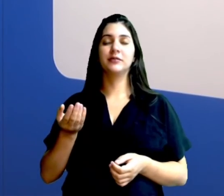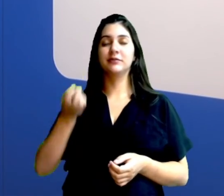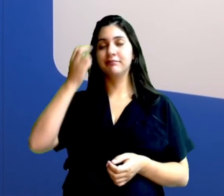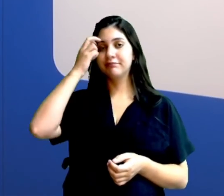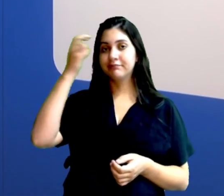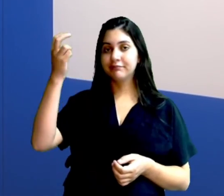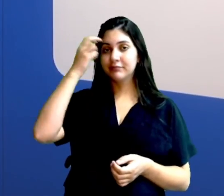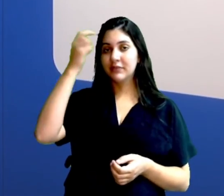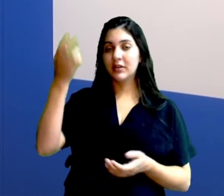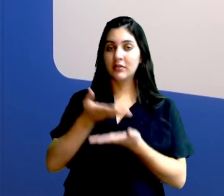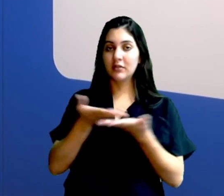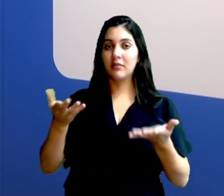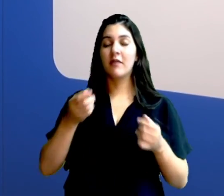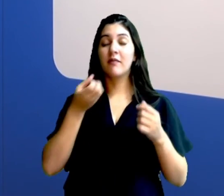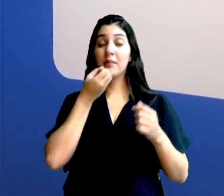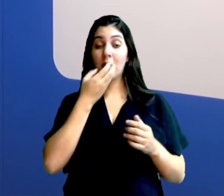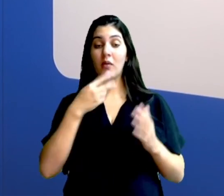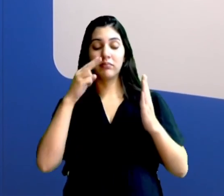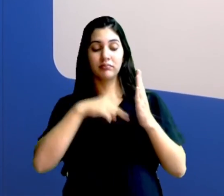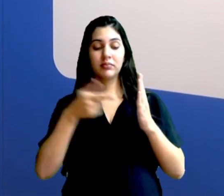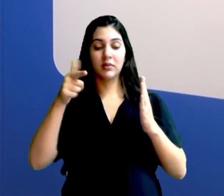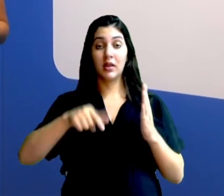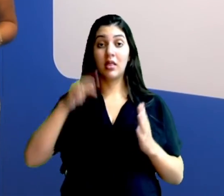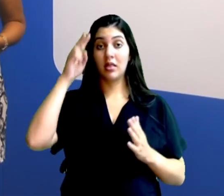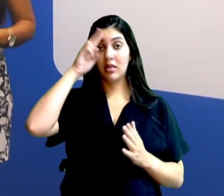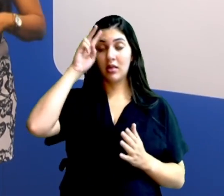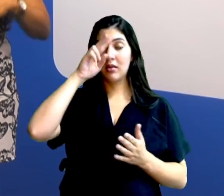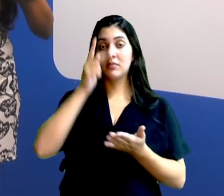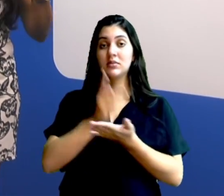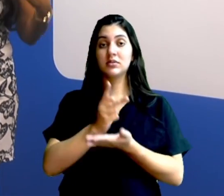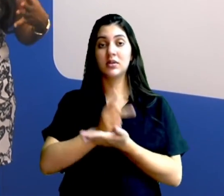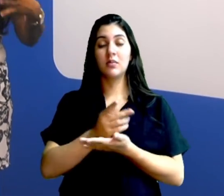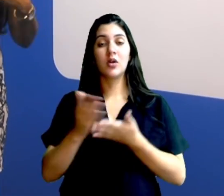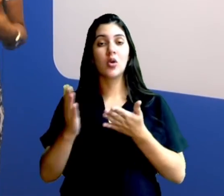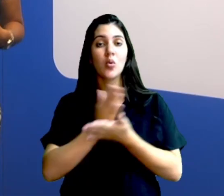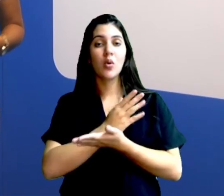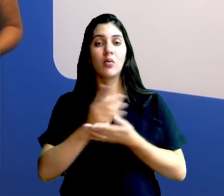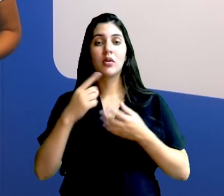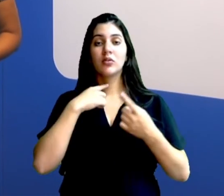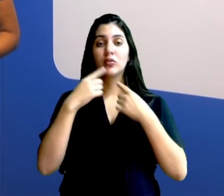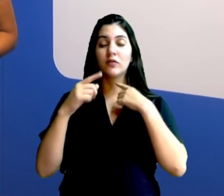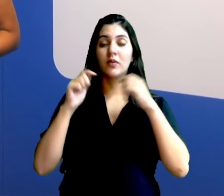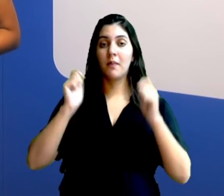muito inteligentes, mas foi bom revisar. E lembre-se sempre, qualquer dúvida